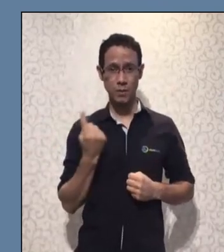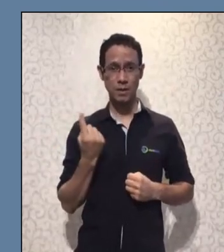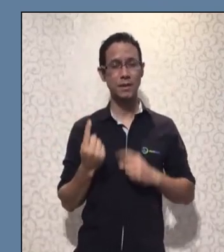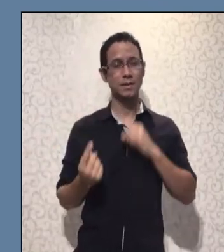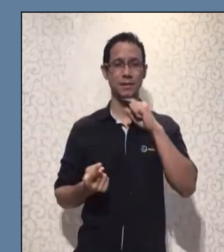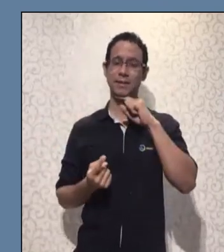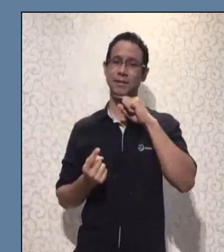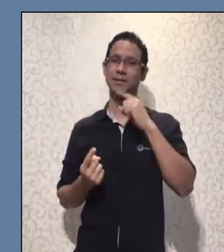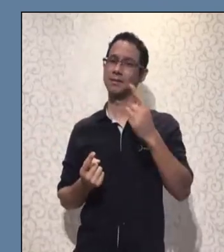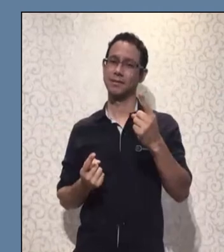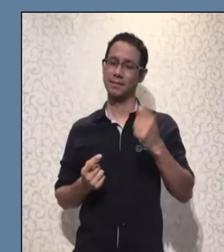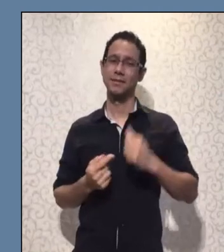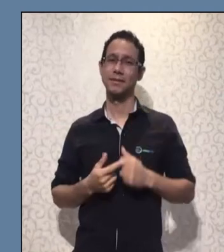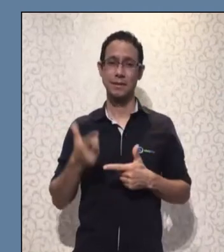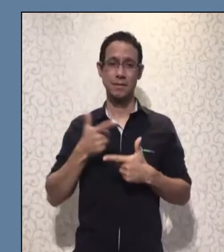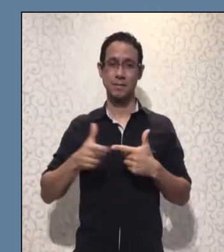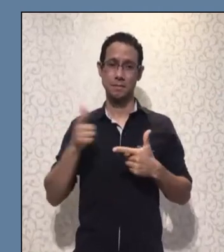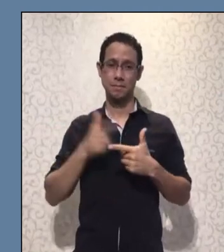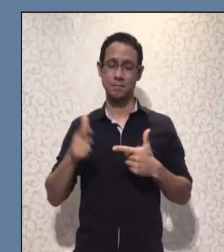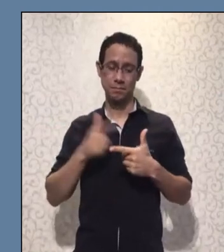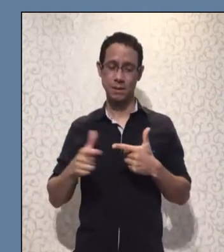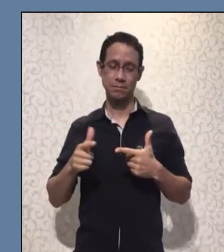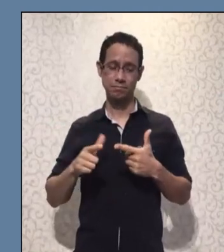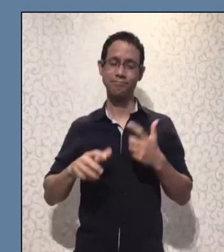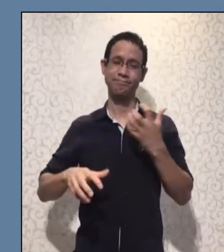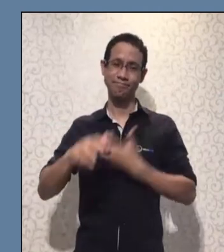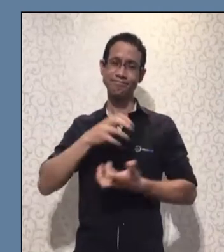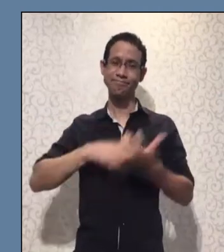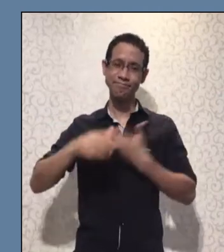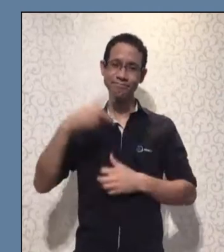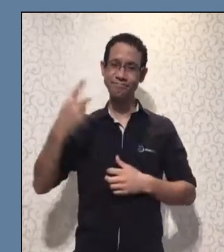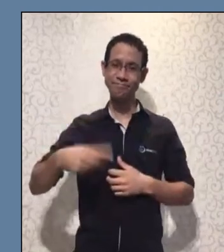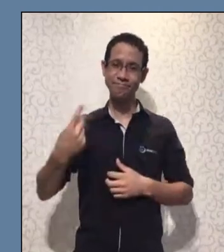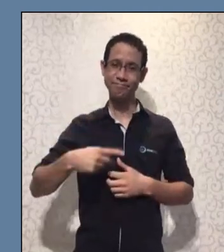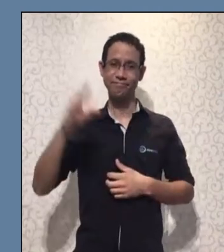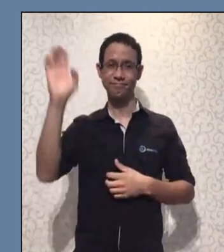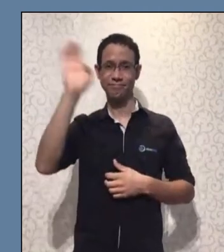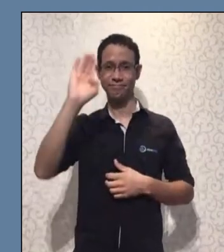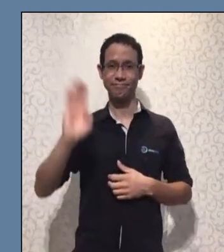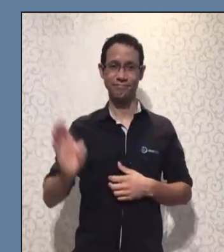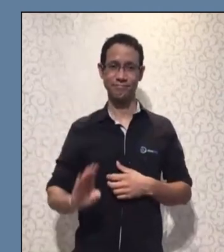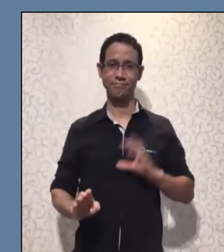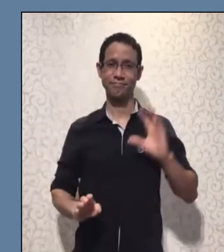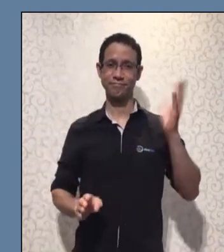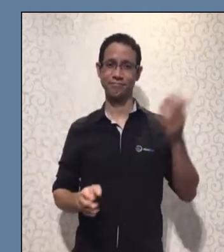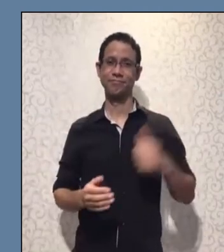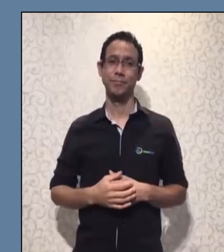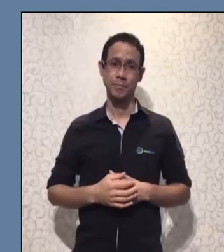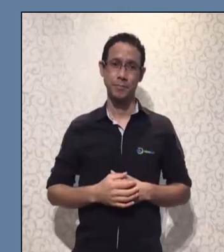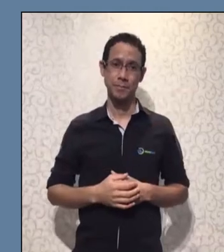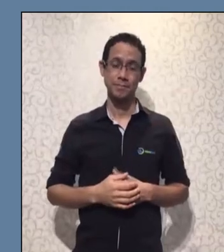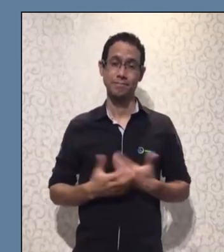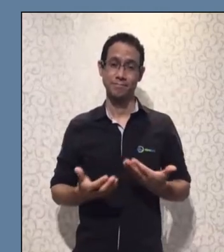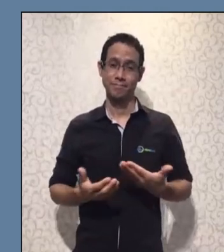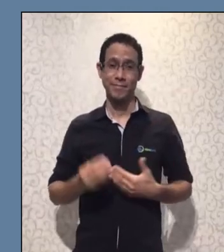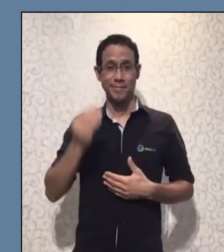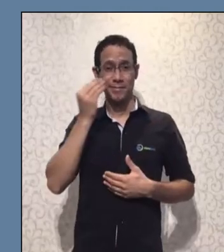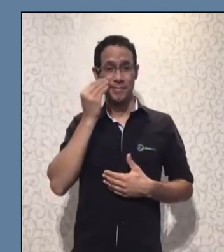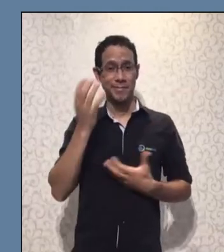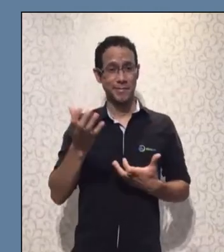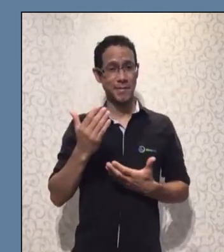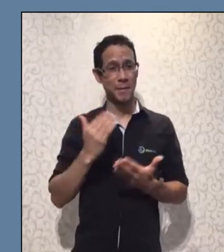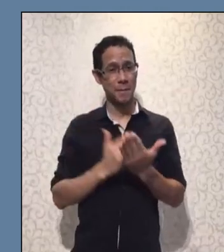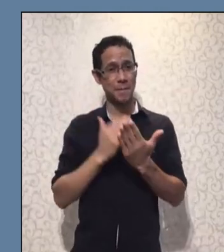Esse problema, essa tragédia brasileira que nós estamos vivendo. Então, gostaria de ser mais positivo, eu não